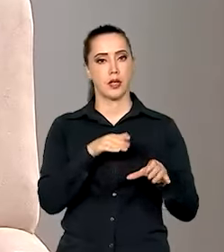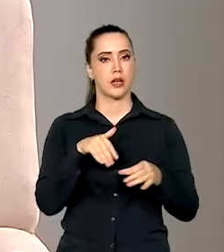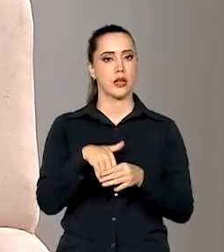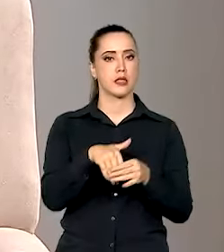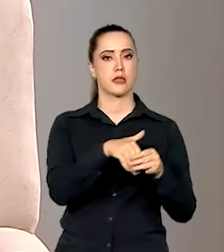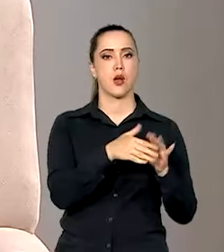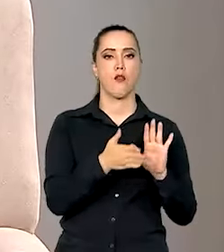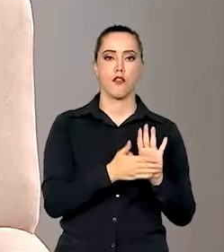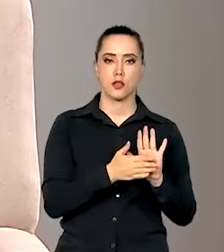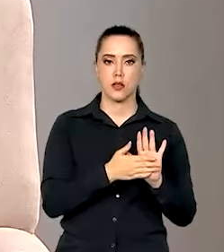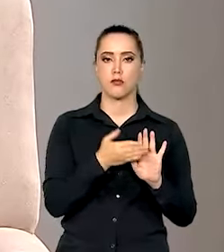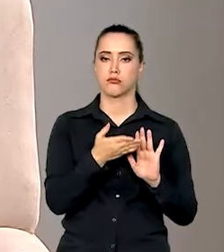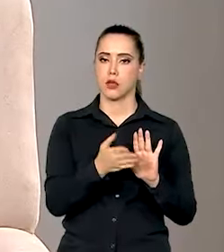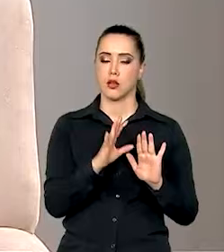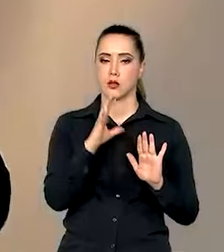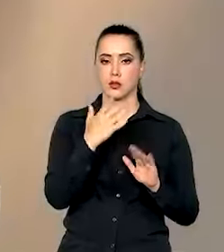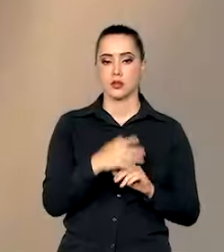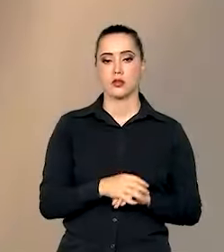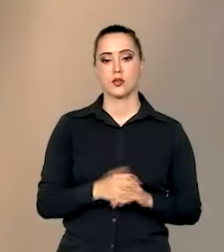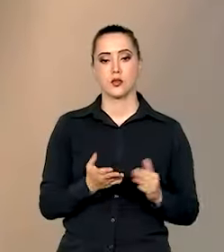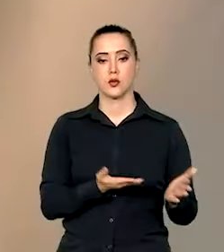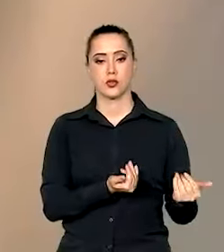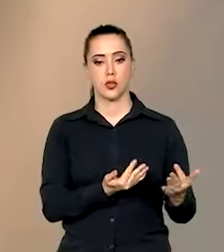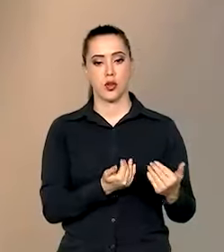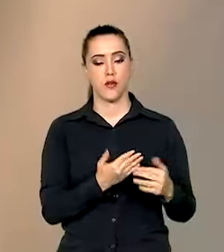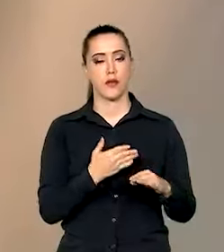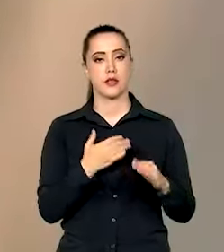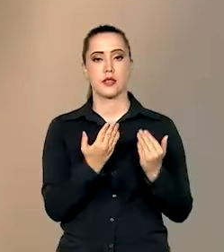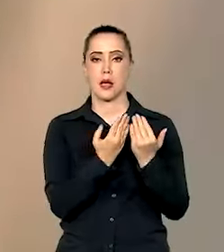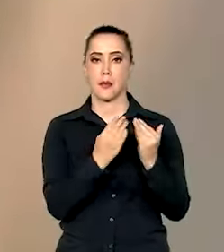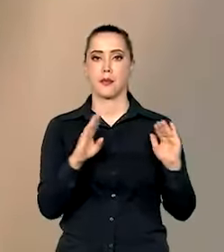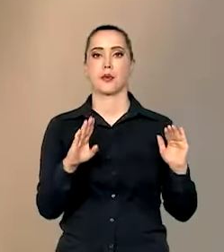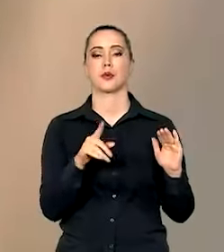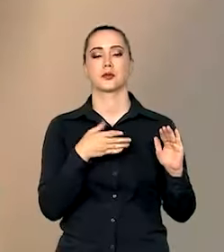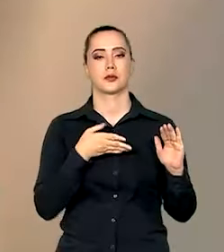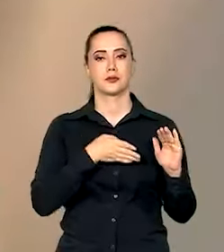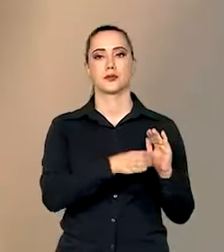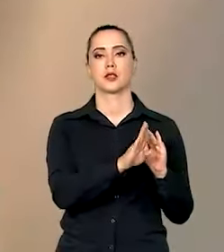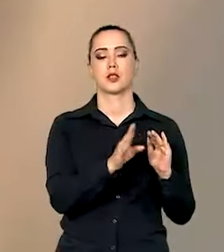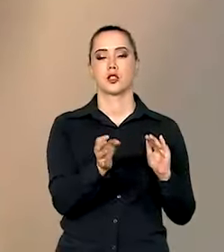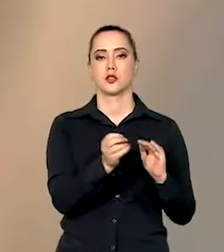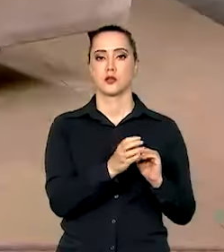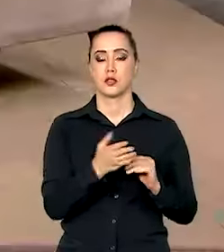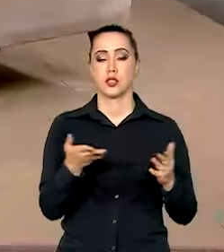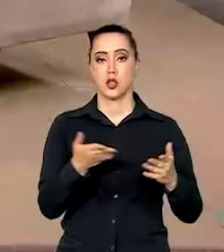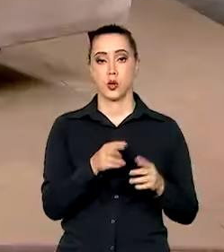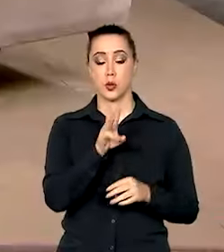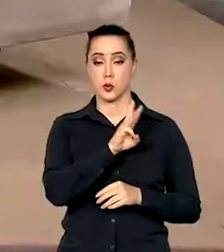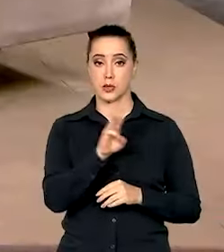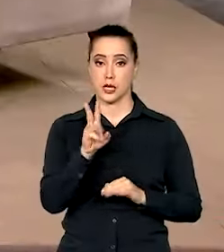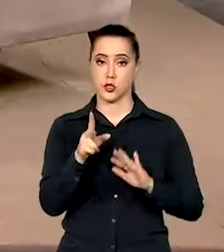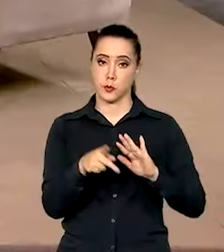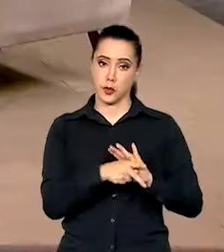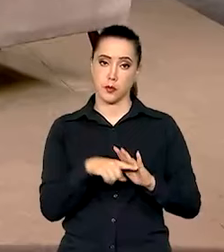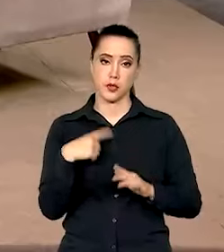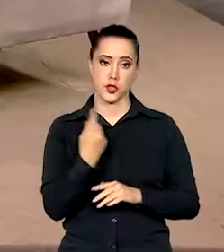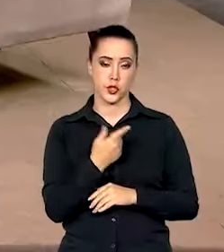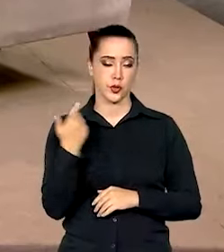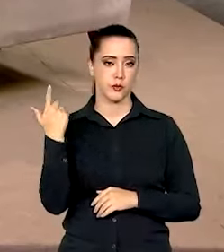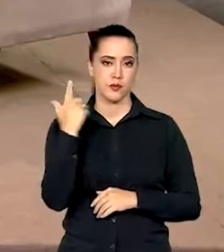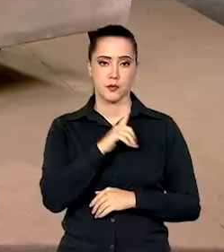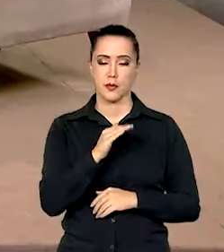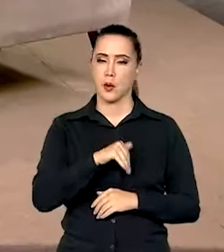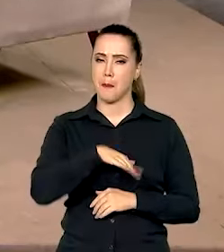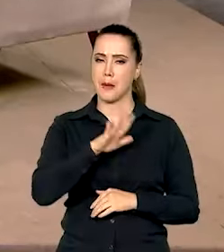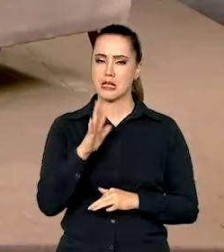propostas acontecendo. A juventude abriu portas, inovou. E dessa vez, com a plataforma Brasil Participativo, a gente conseguiu fazer com muito